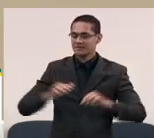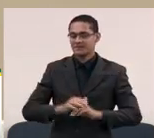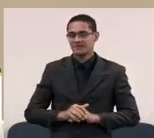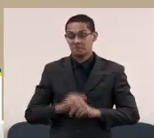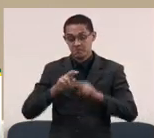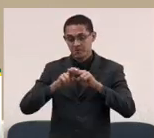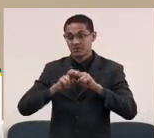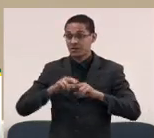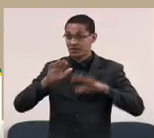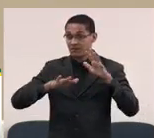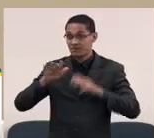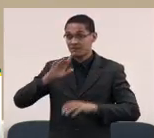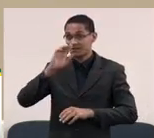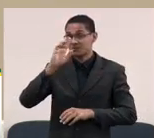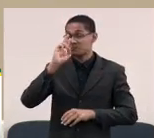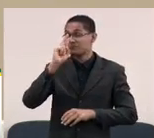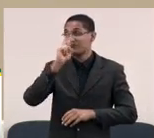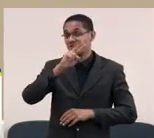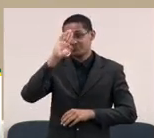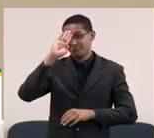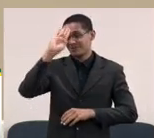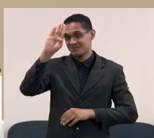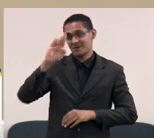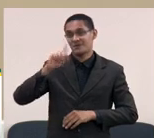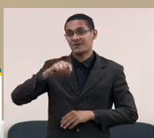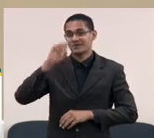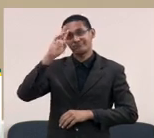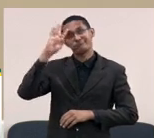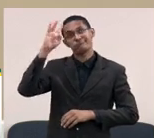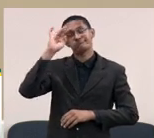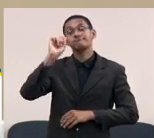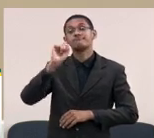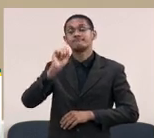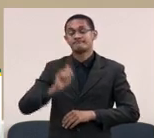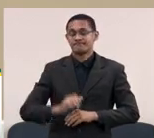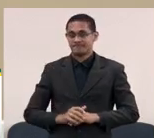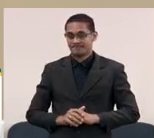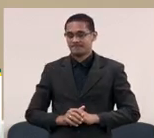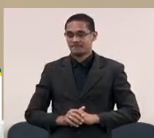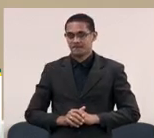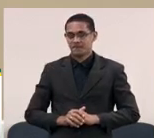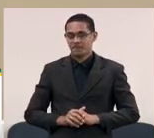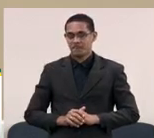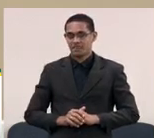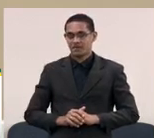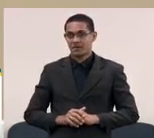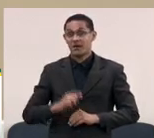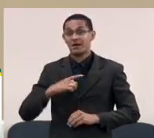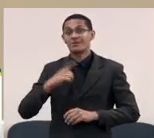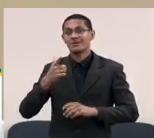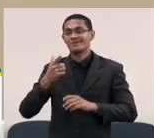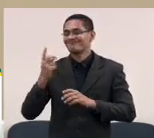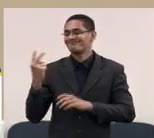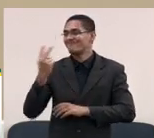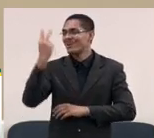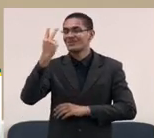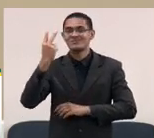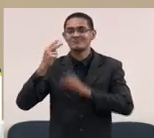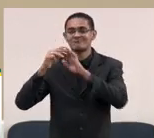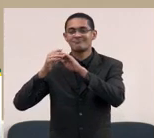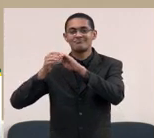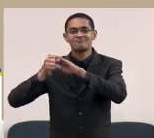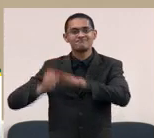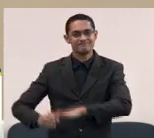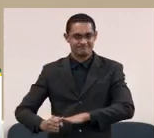um dos mais fortes a serem lembrados é a própria desvalorização desse ofício